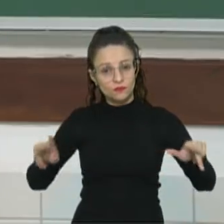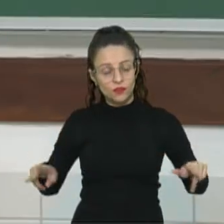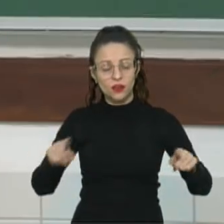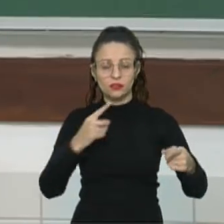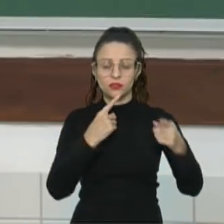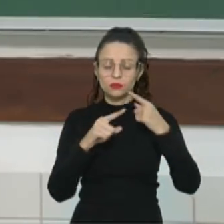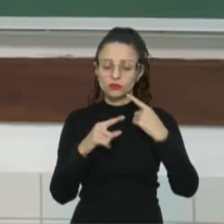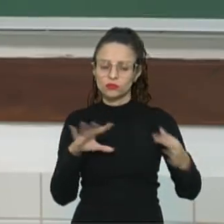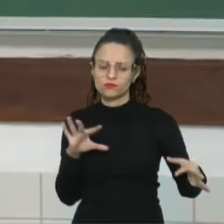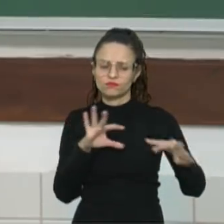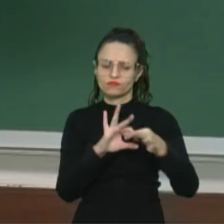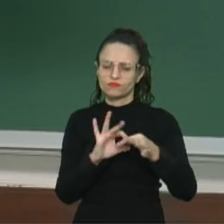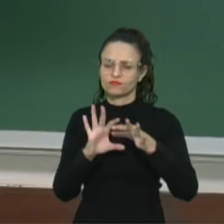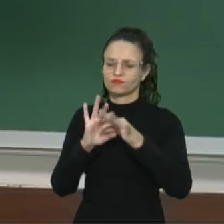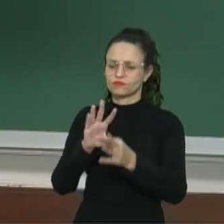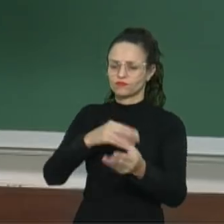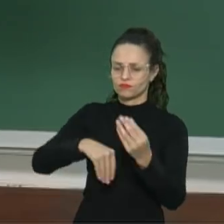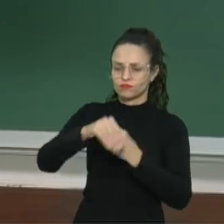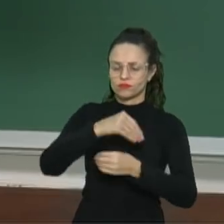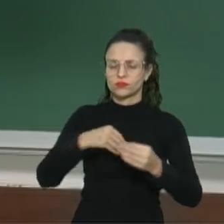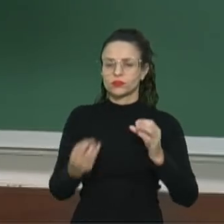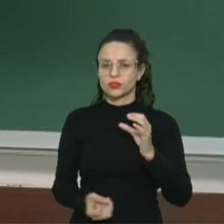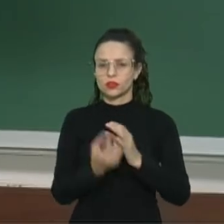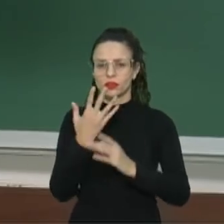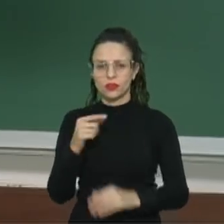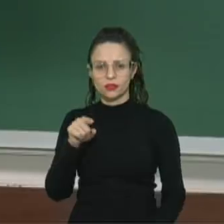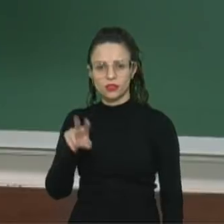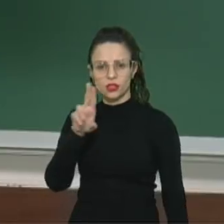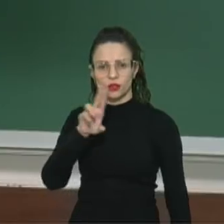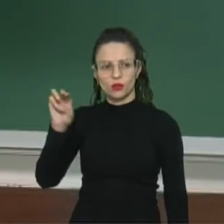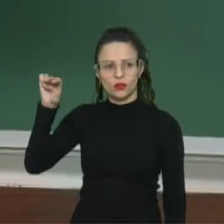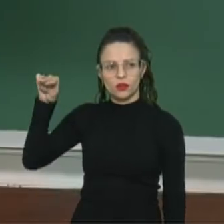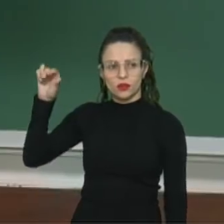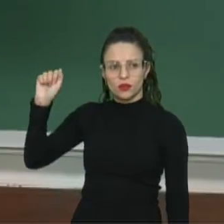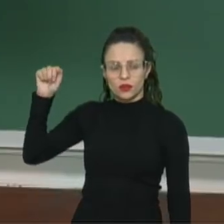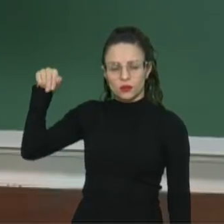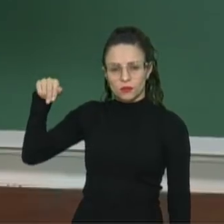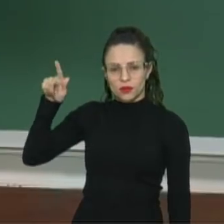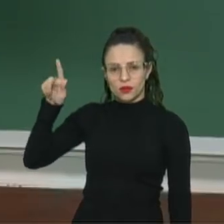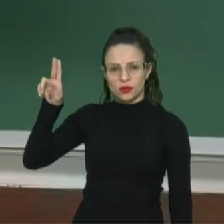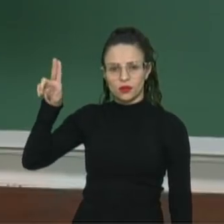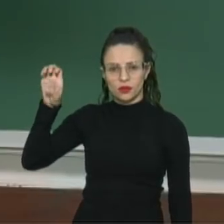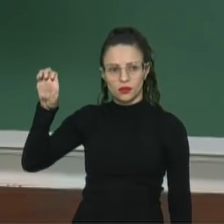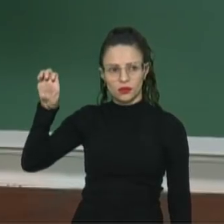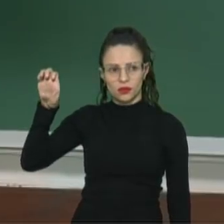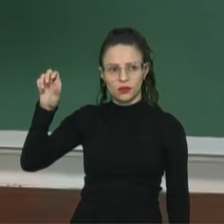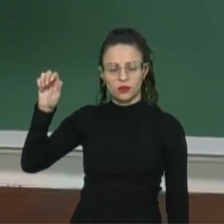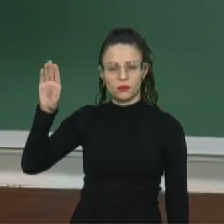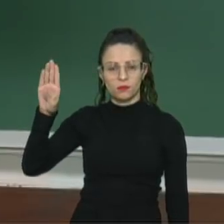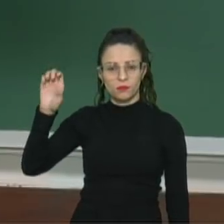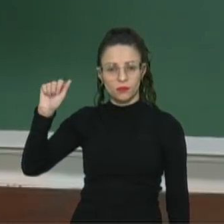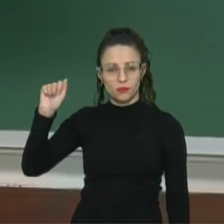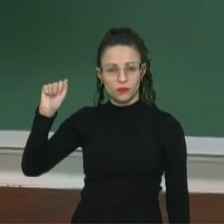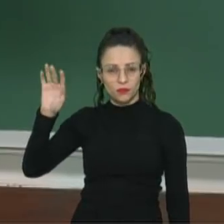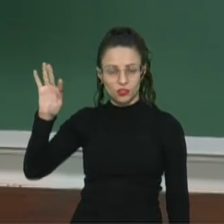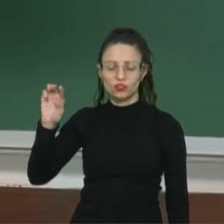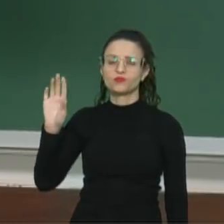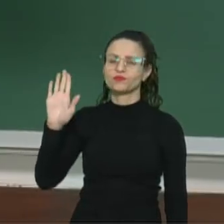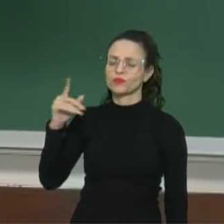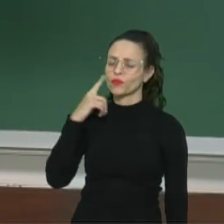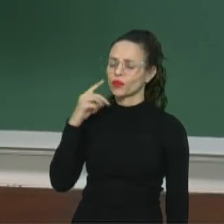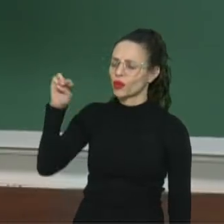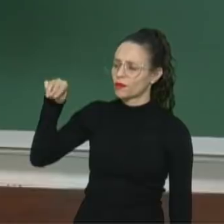linguagens diferentes. E ele deu esse nome de Mangue Beat por quê? Vem do mangue, né? Então o mangue, que é a